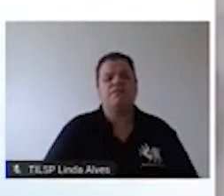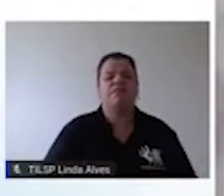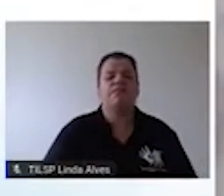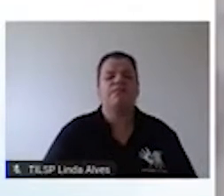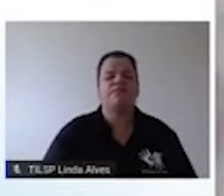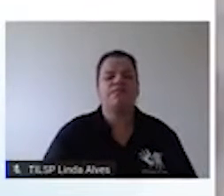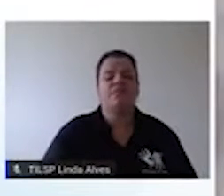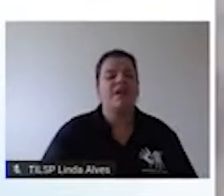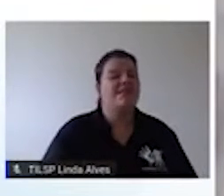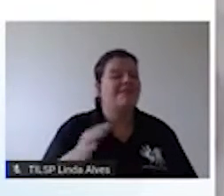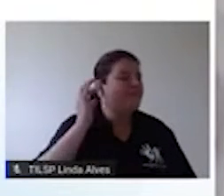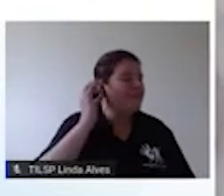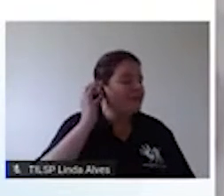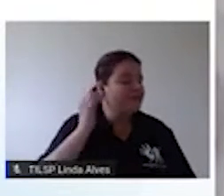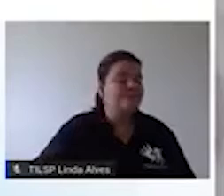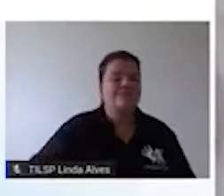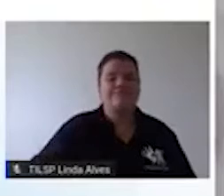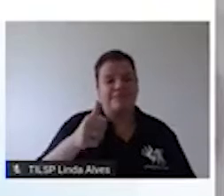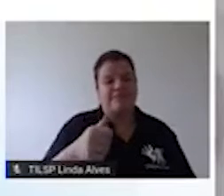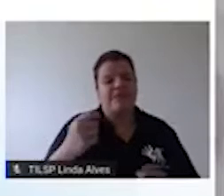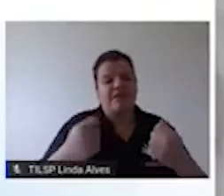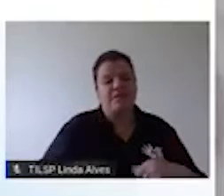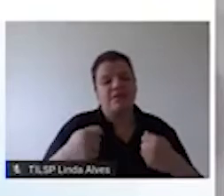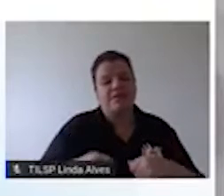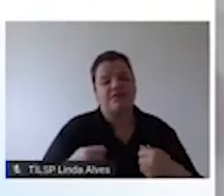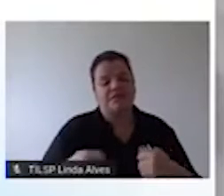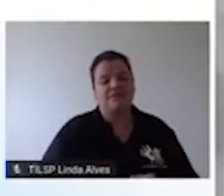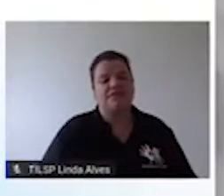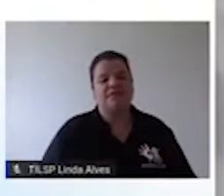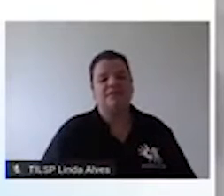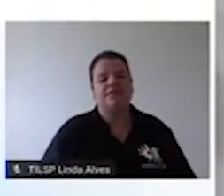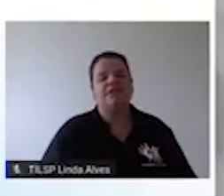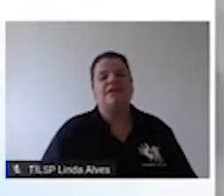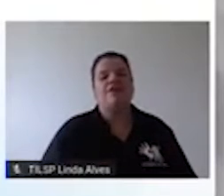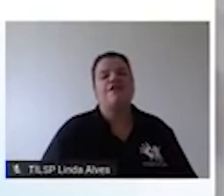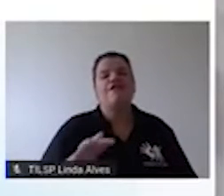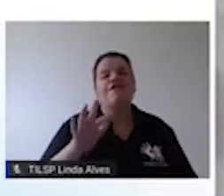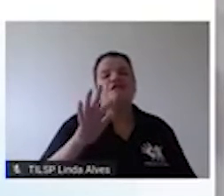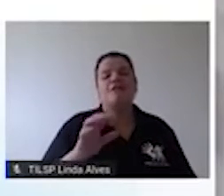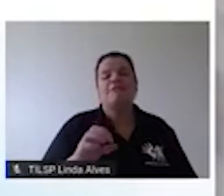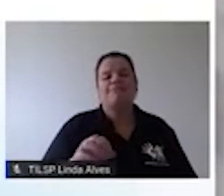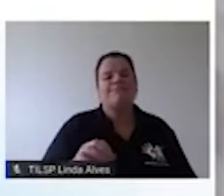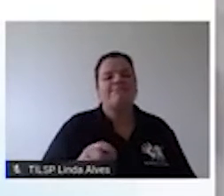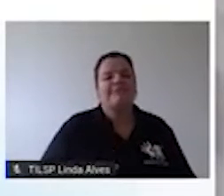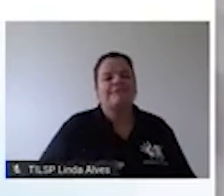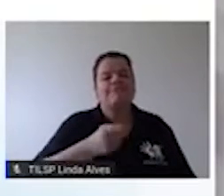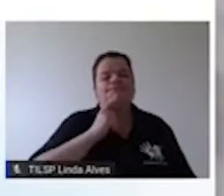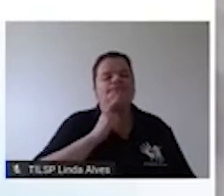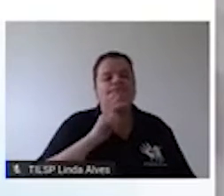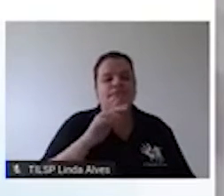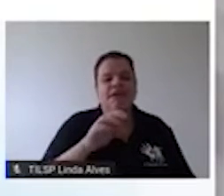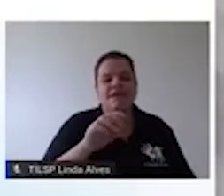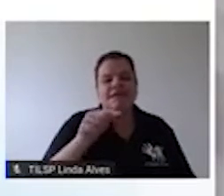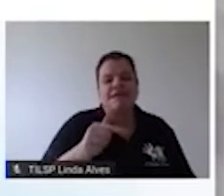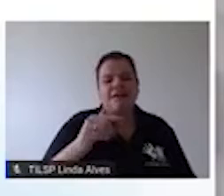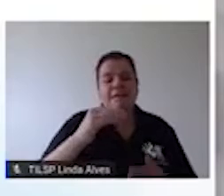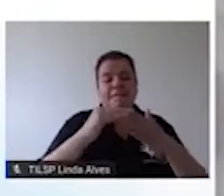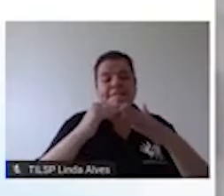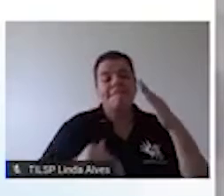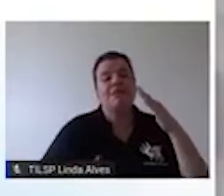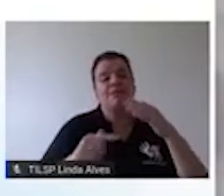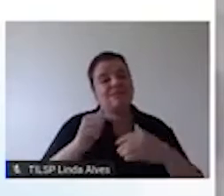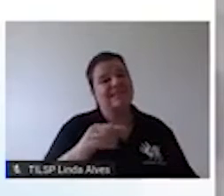Ela vai funcionar bem, mas ela precisa de um super freezer, não é? 70 Ela precisa ser graus. mantida a menos 70